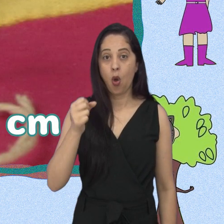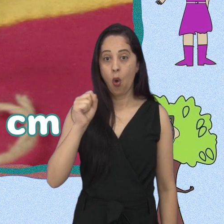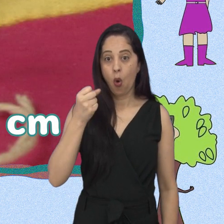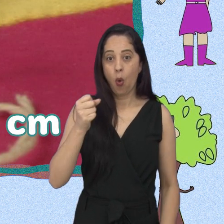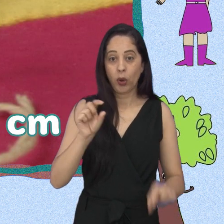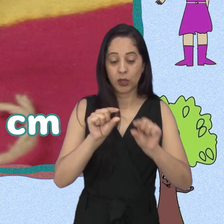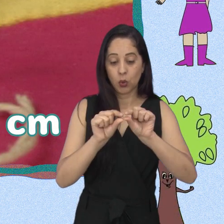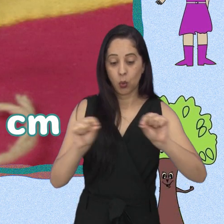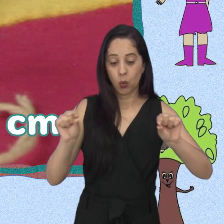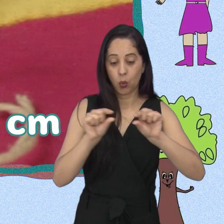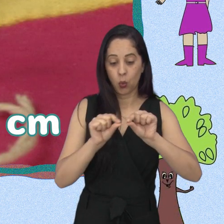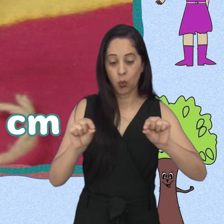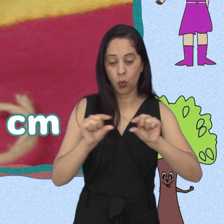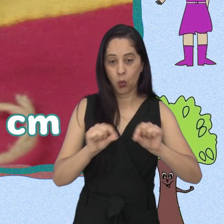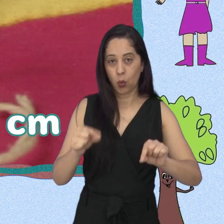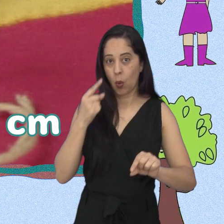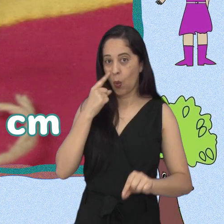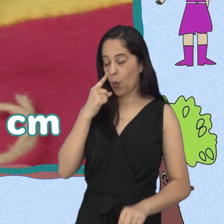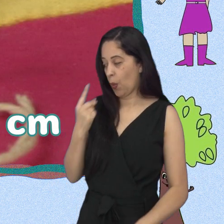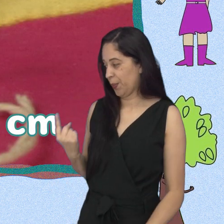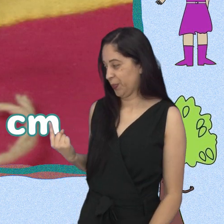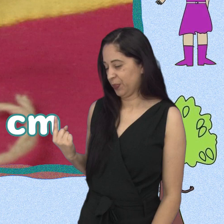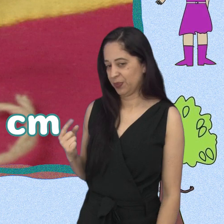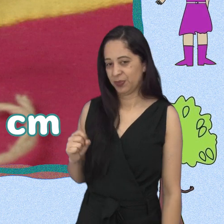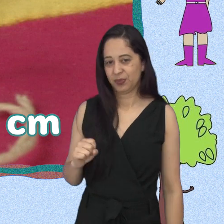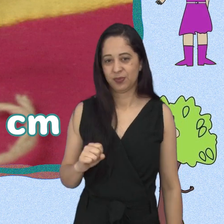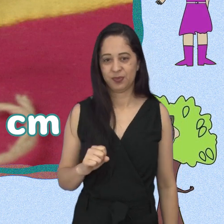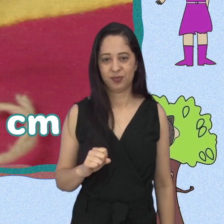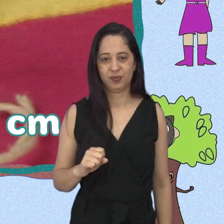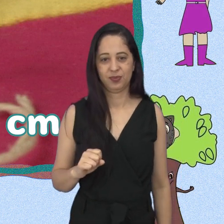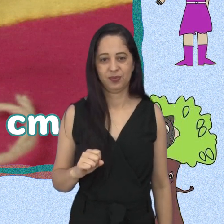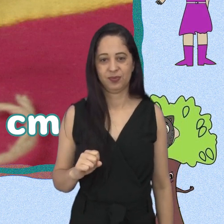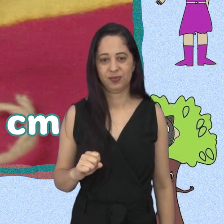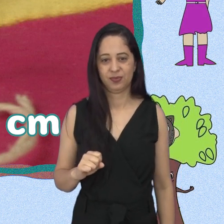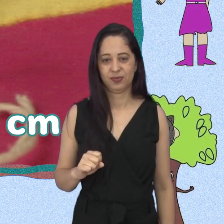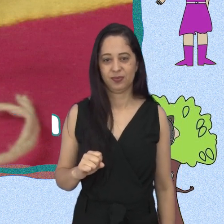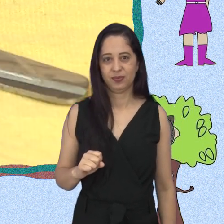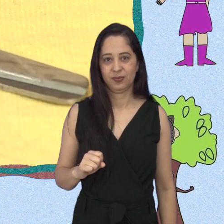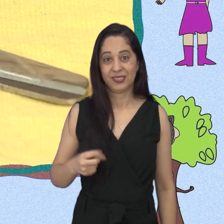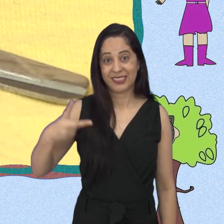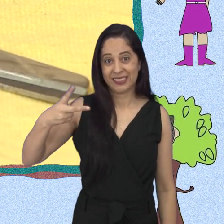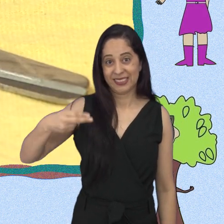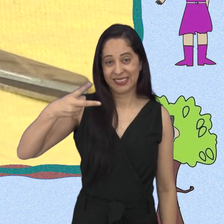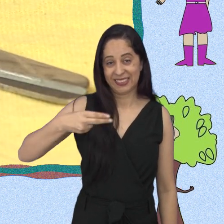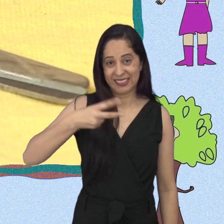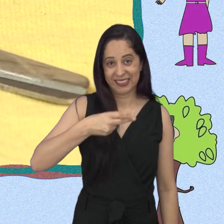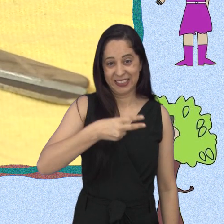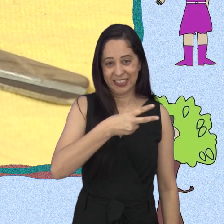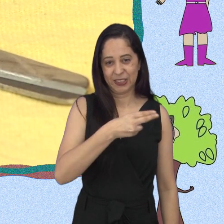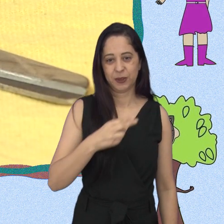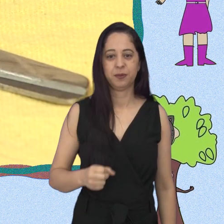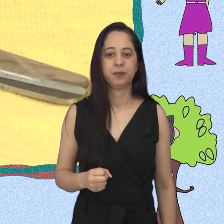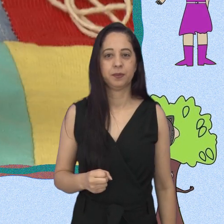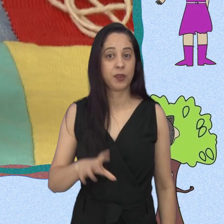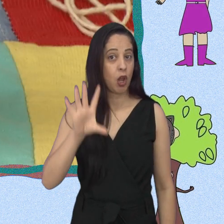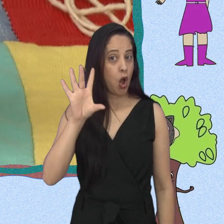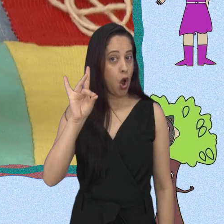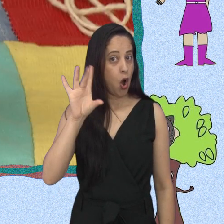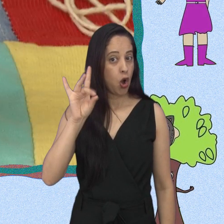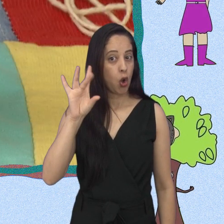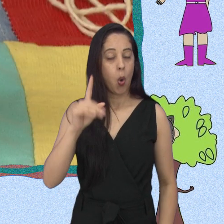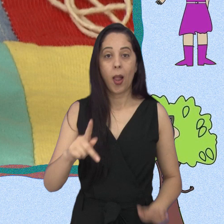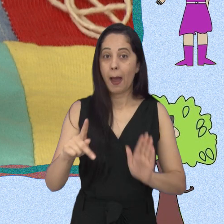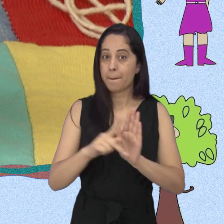8 tiras de barbantes de 25 centímetros cada, uma tesoura,